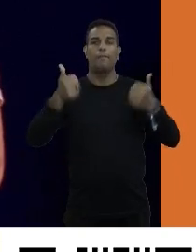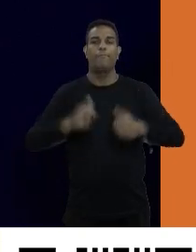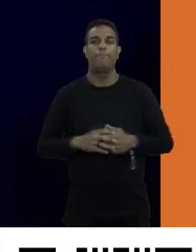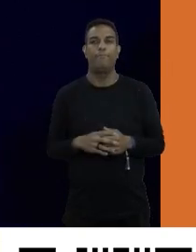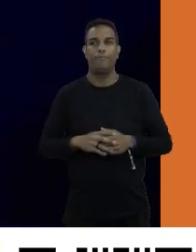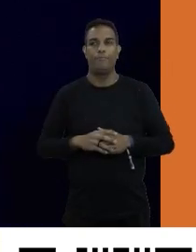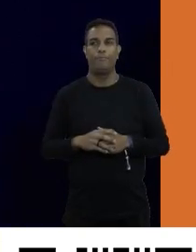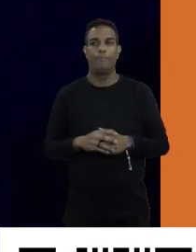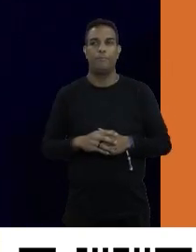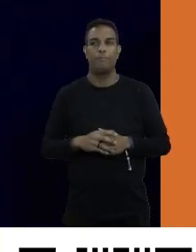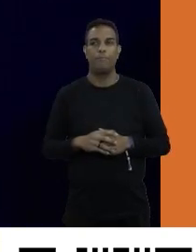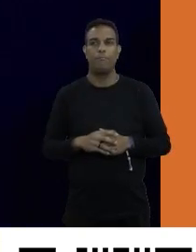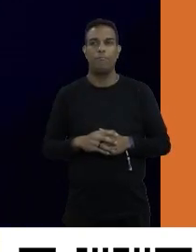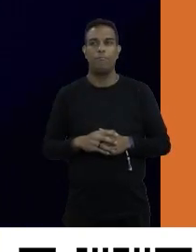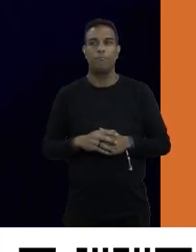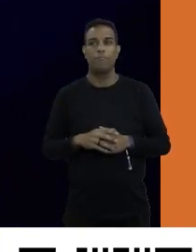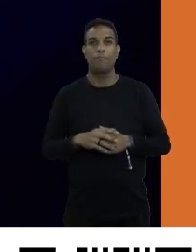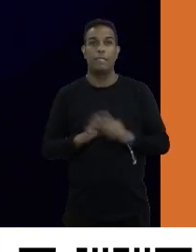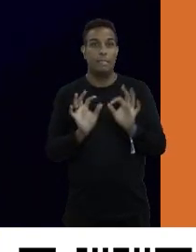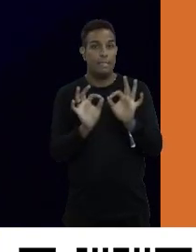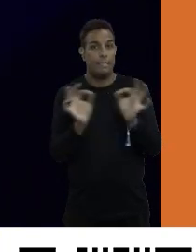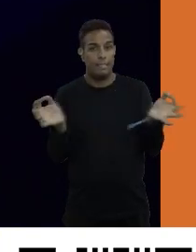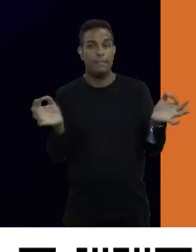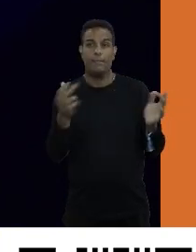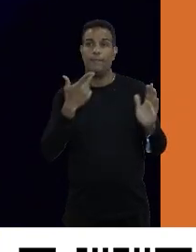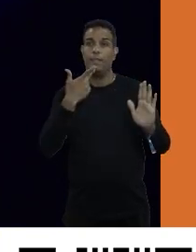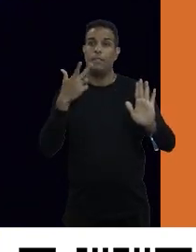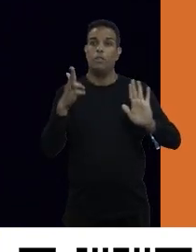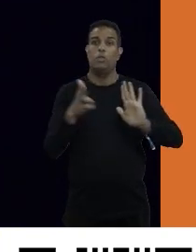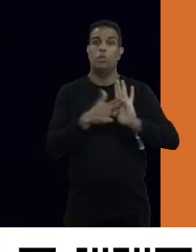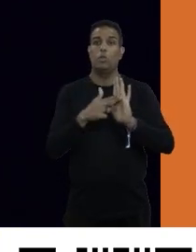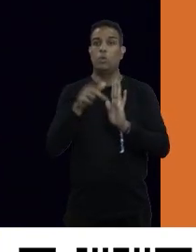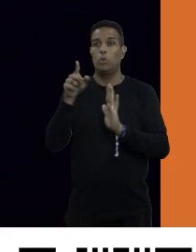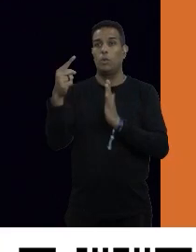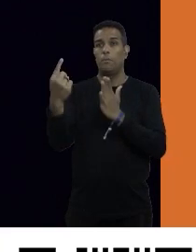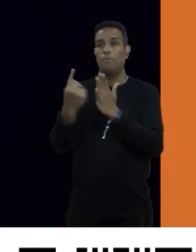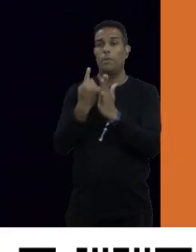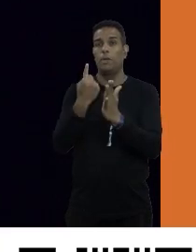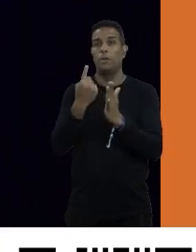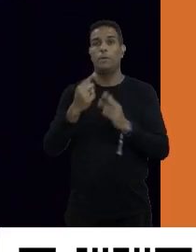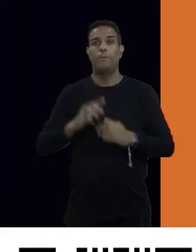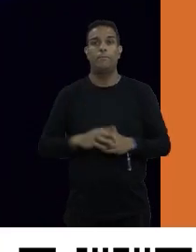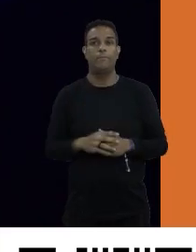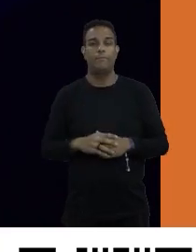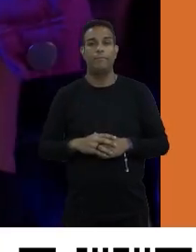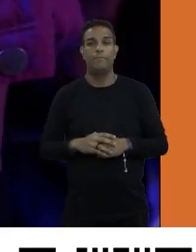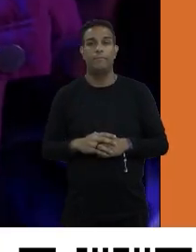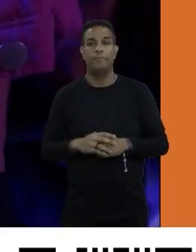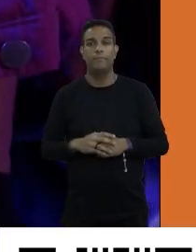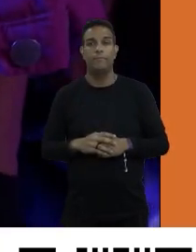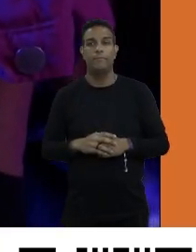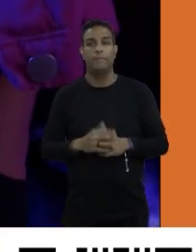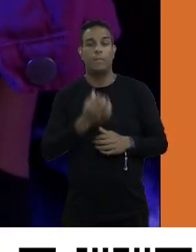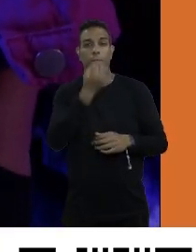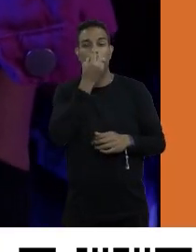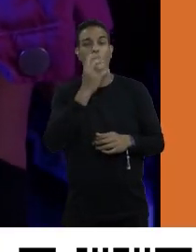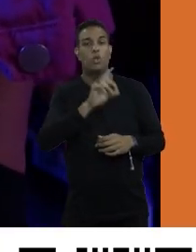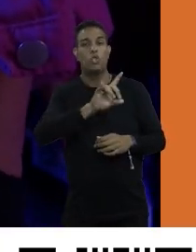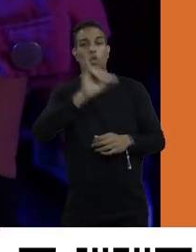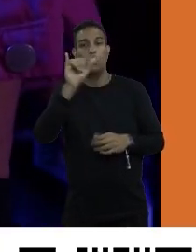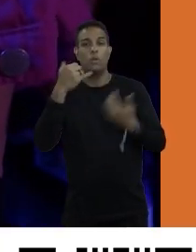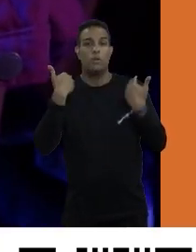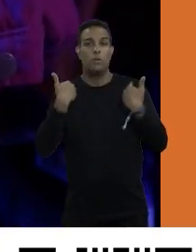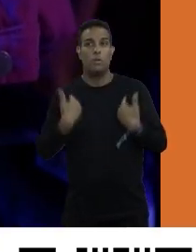Tá? E é preciso ter muita humildade para assumir isso. Com certeza. Nossa próxima pergunta, seu nome, por favor, e sua pergunta. Oi, bom dia. Meu nome é